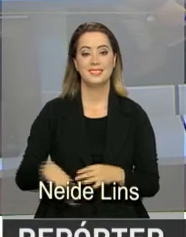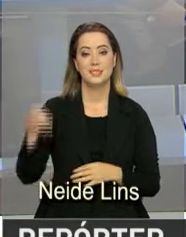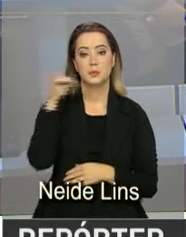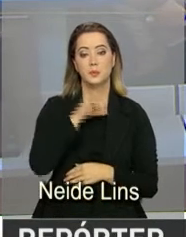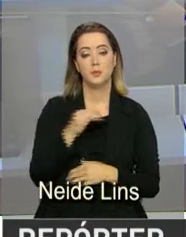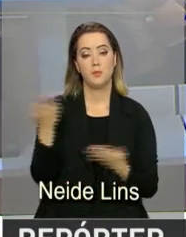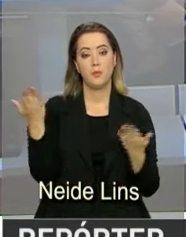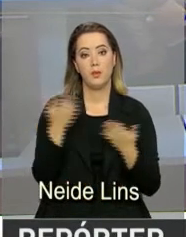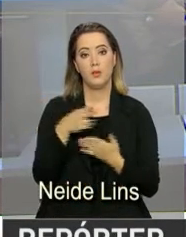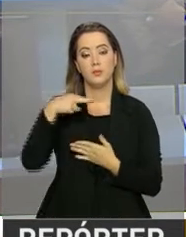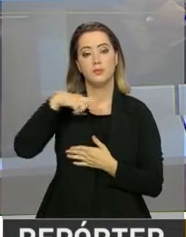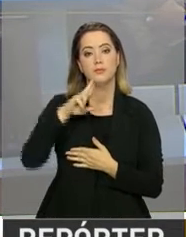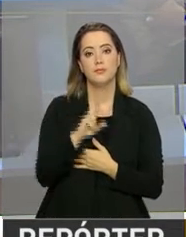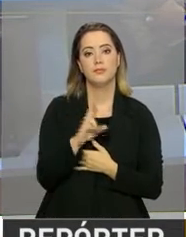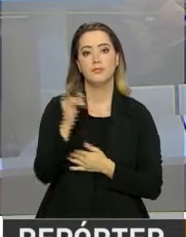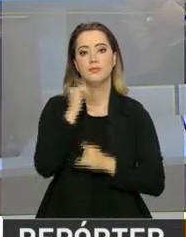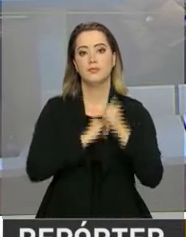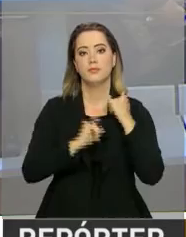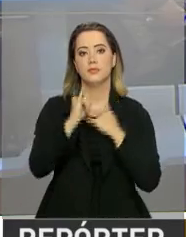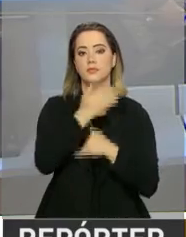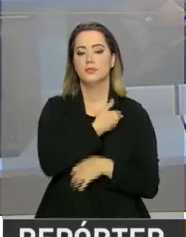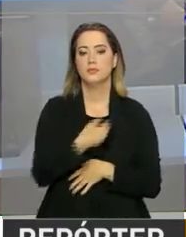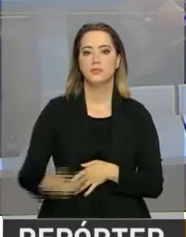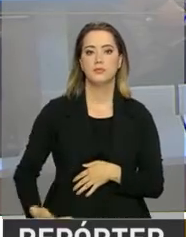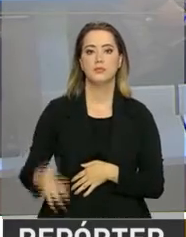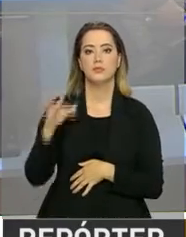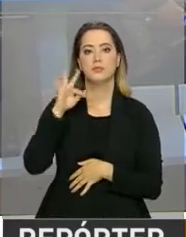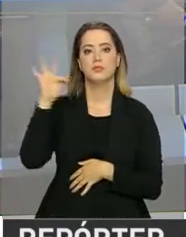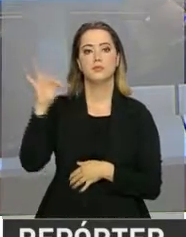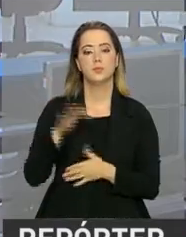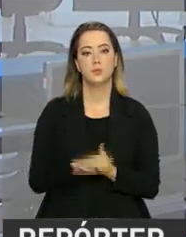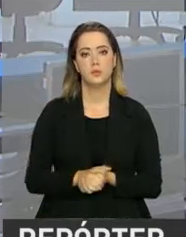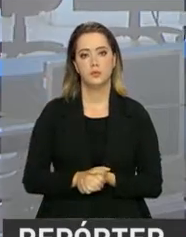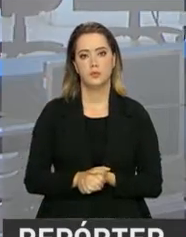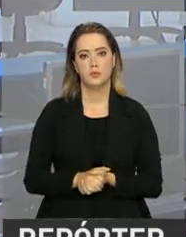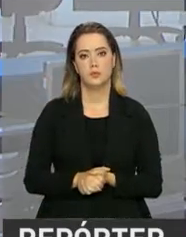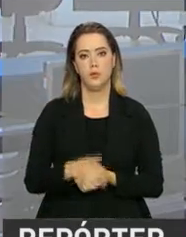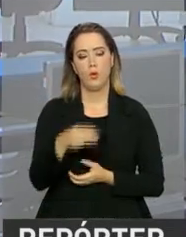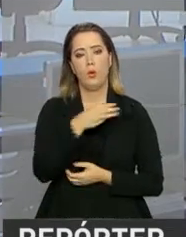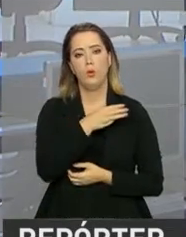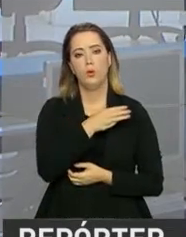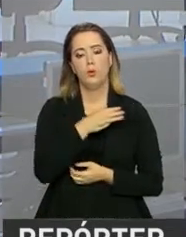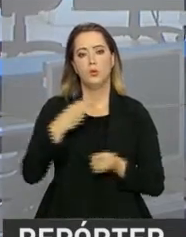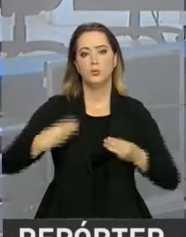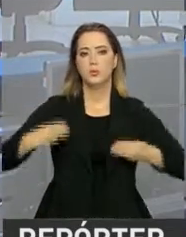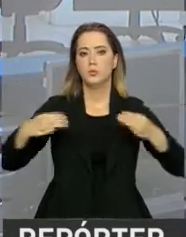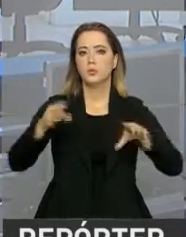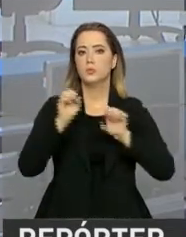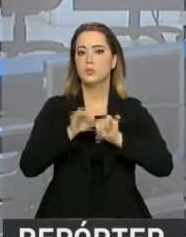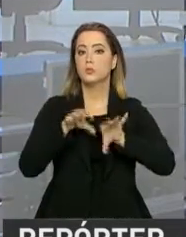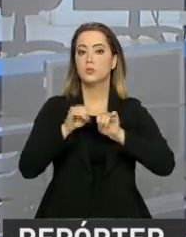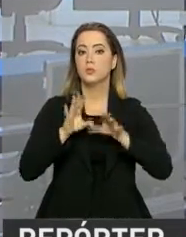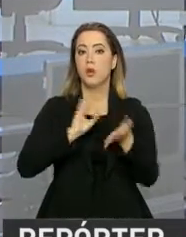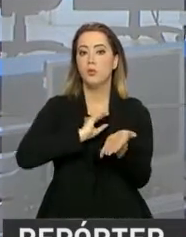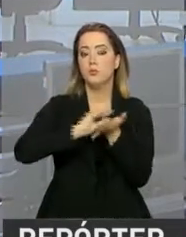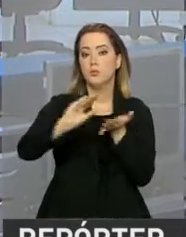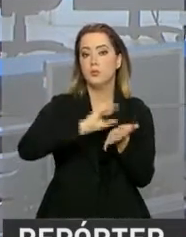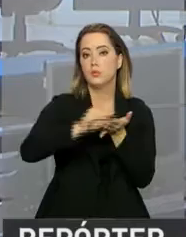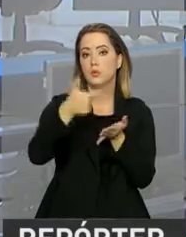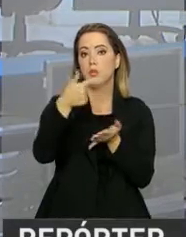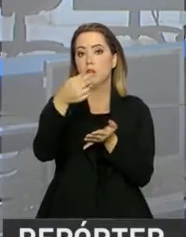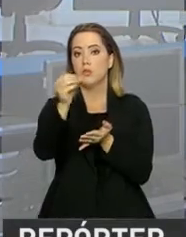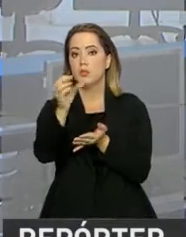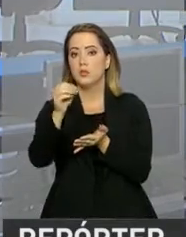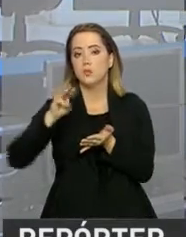Olá, estamos de volta com o repórter NBR e as notícias do governo federal. O Ministério da Educação vai investir 700 milhões